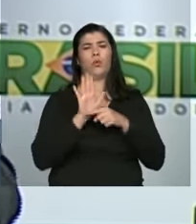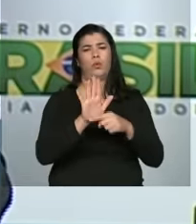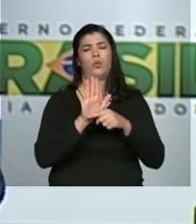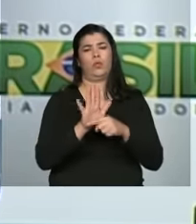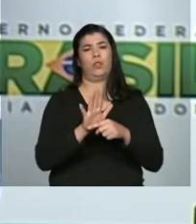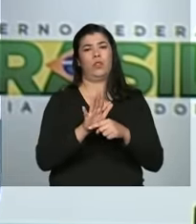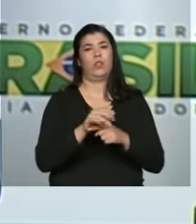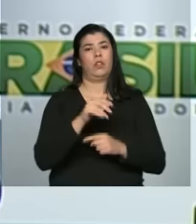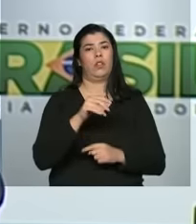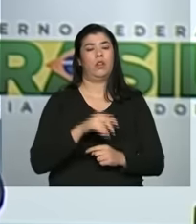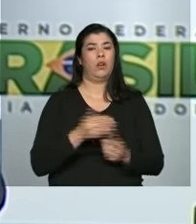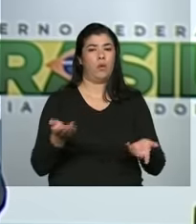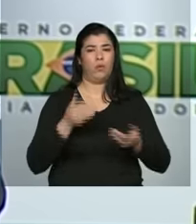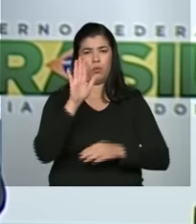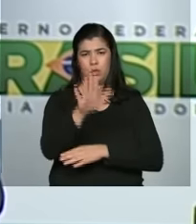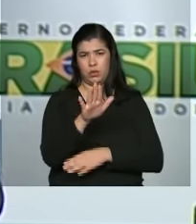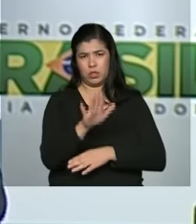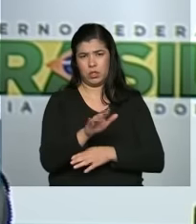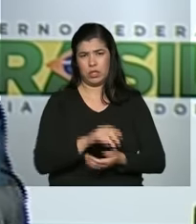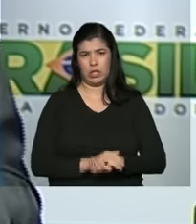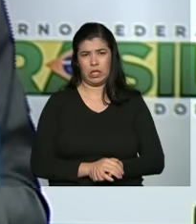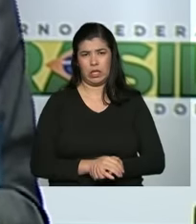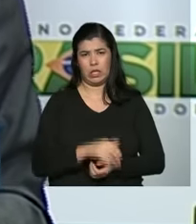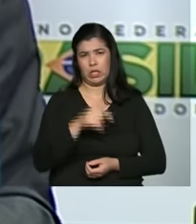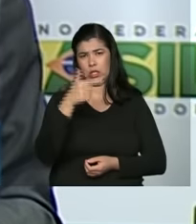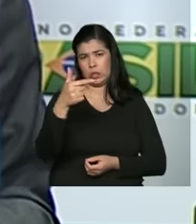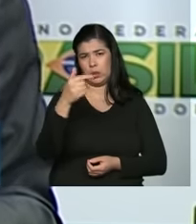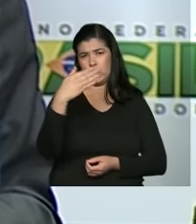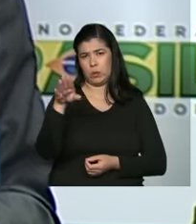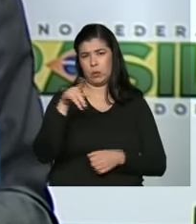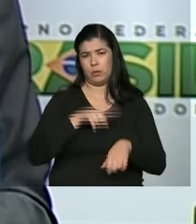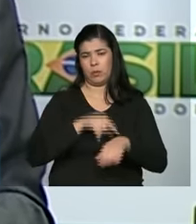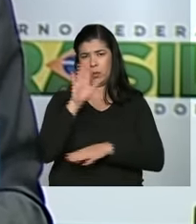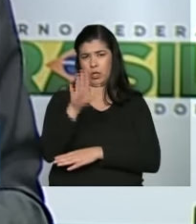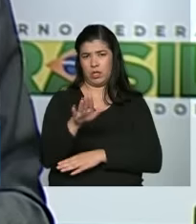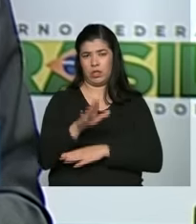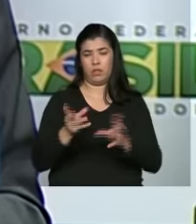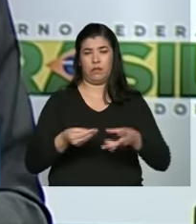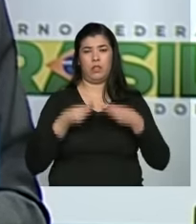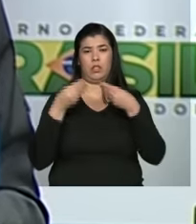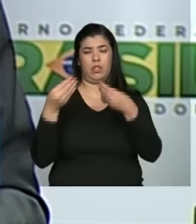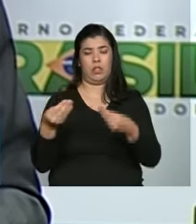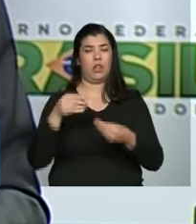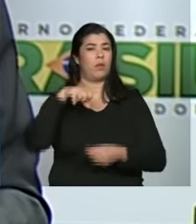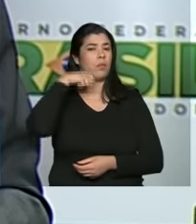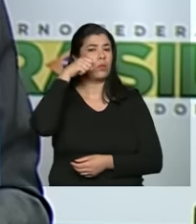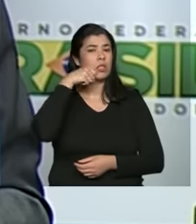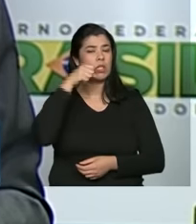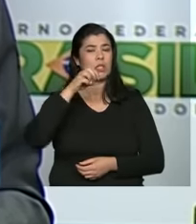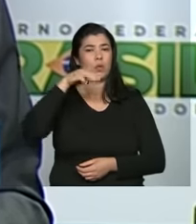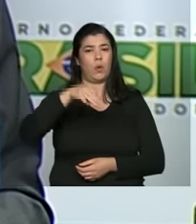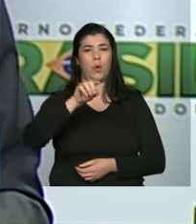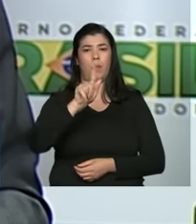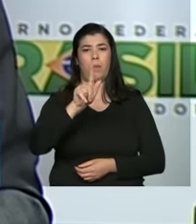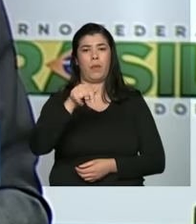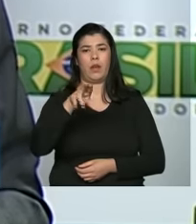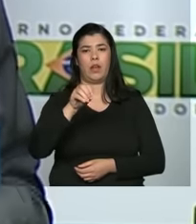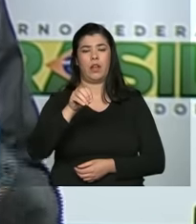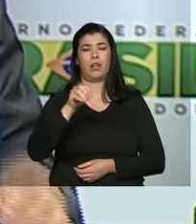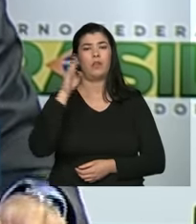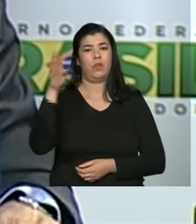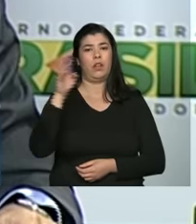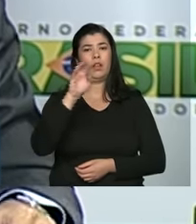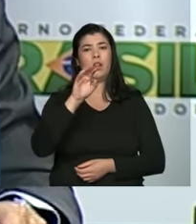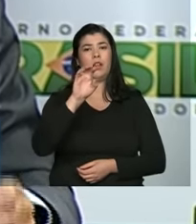2:30 da tarde 2:30 né Silvana às 2:30 Vou entregar pro senador Magno Malta pro relator Humberto Costa no